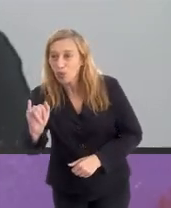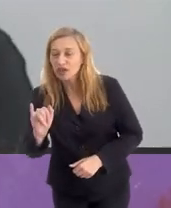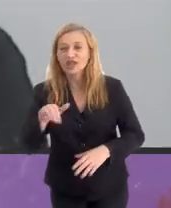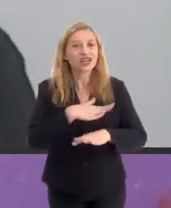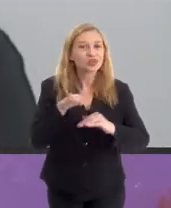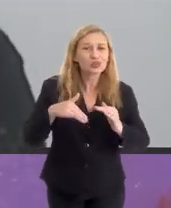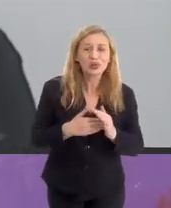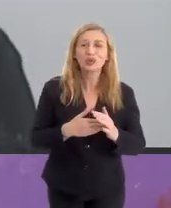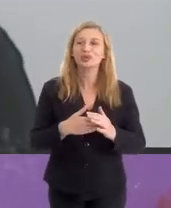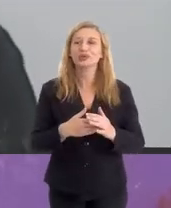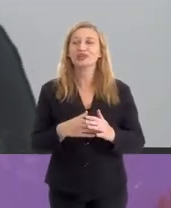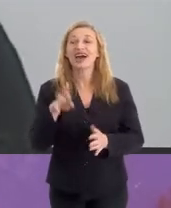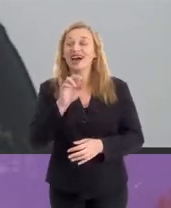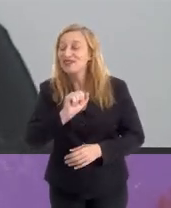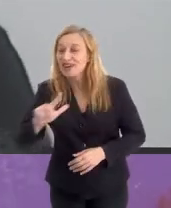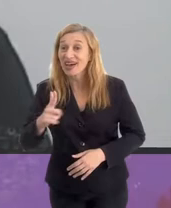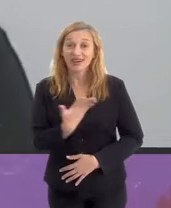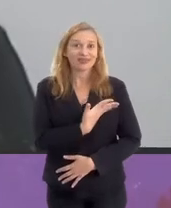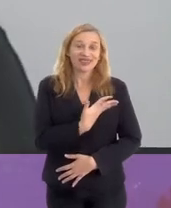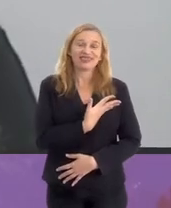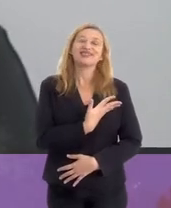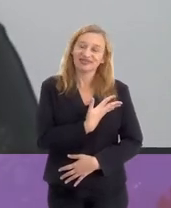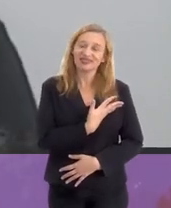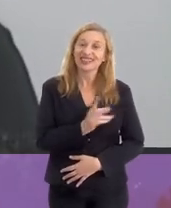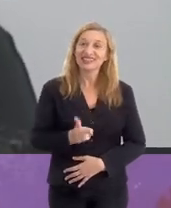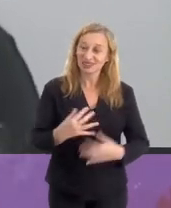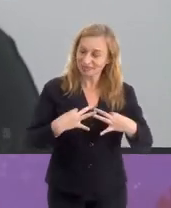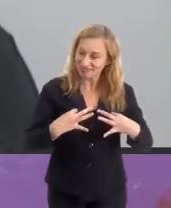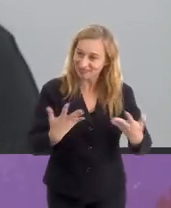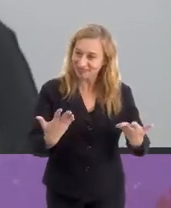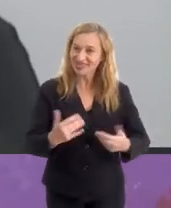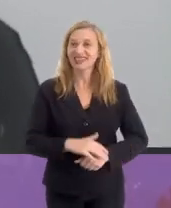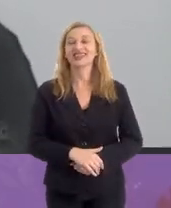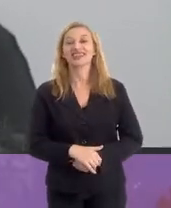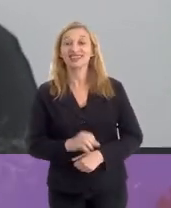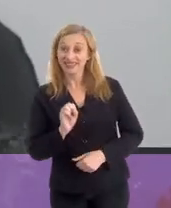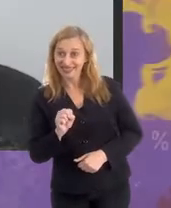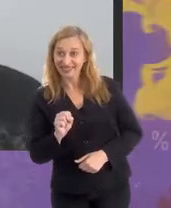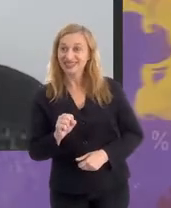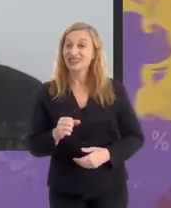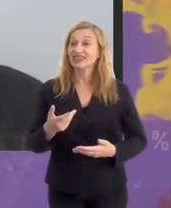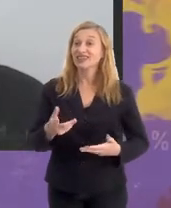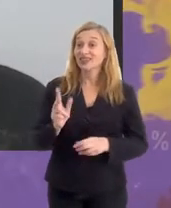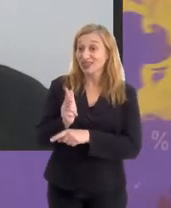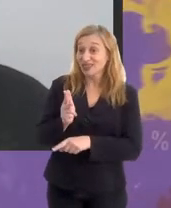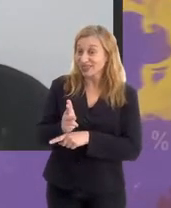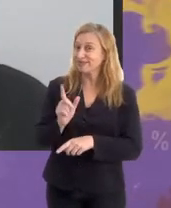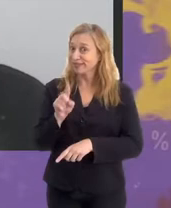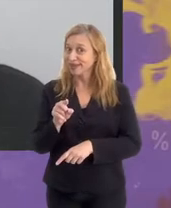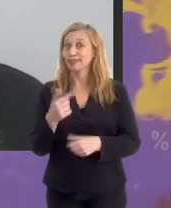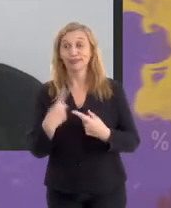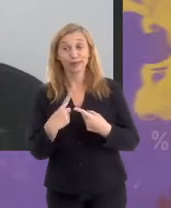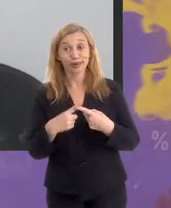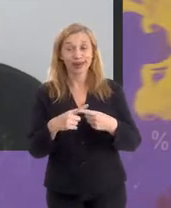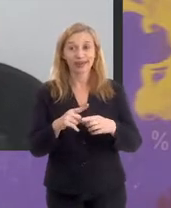você Rua e o Arena pessoal todo o Rafael grandes amigos sempre à disposição de vocês É isso aí a